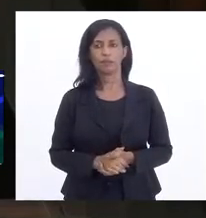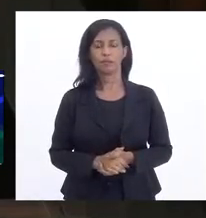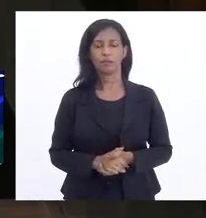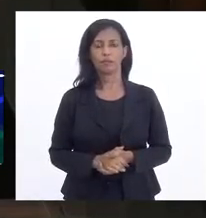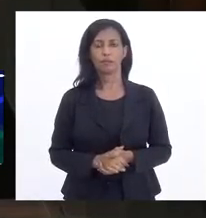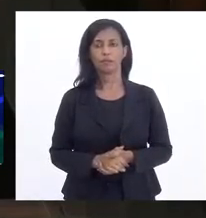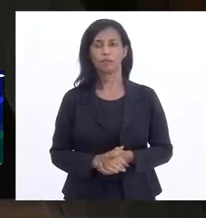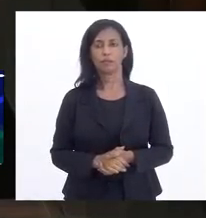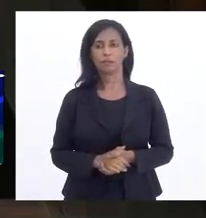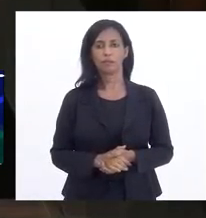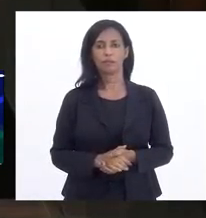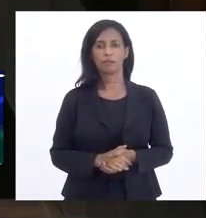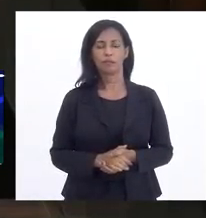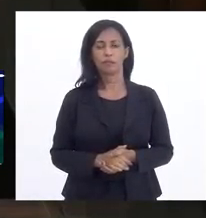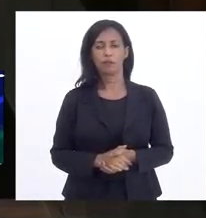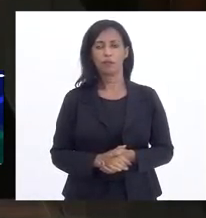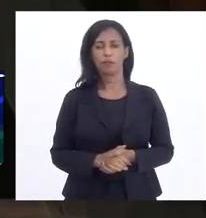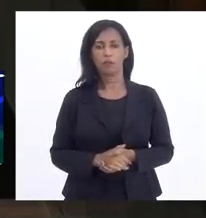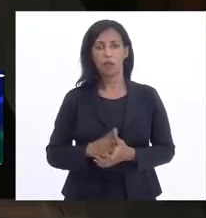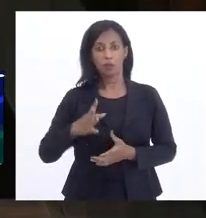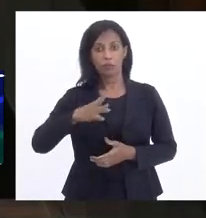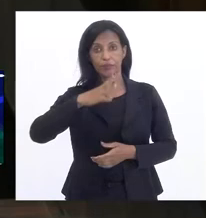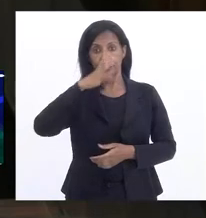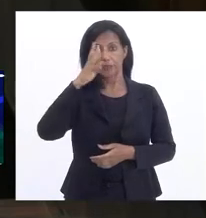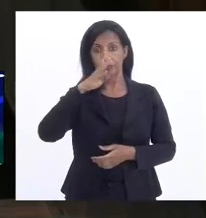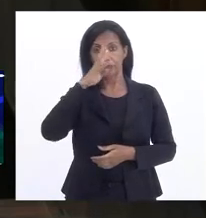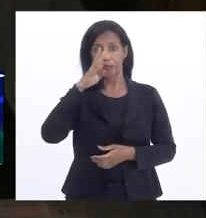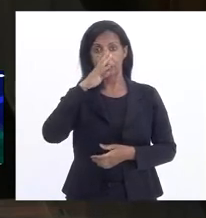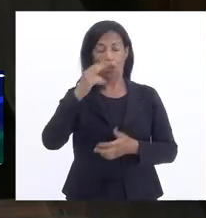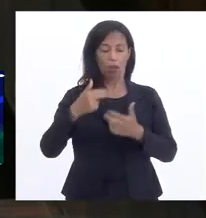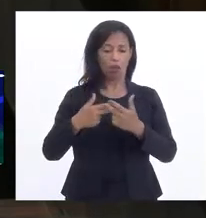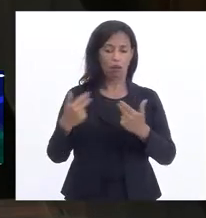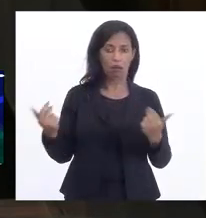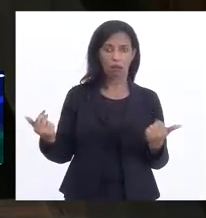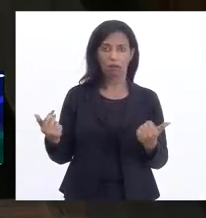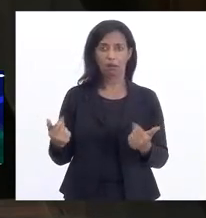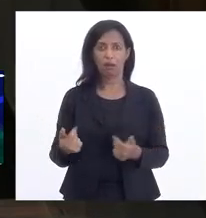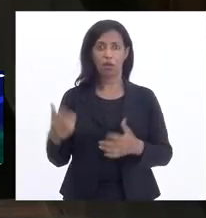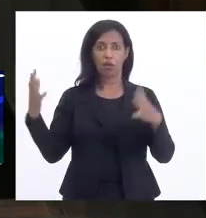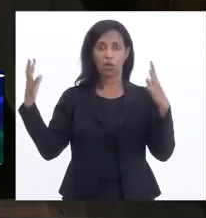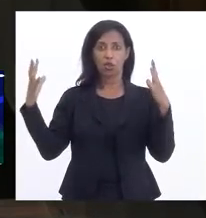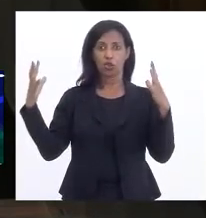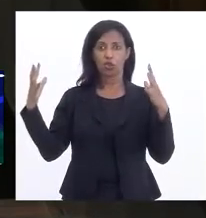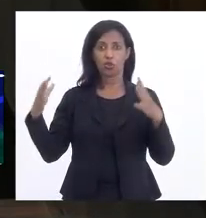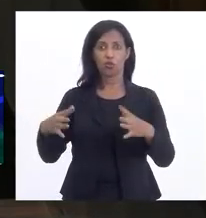muito rápida, uma extravagância, uma coisa absurda, né?